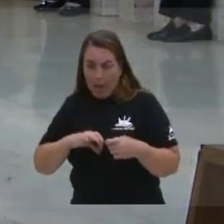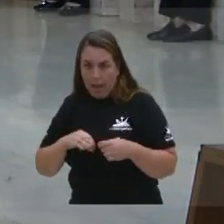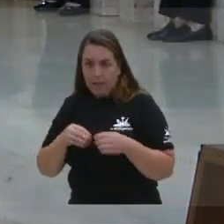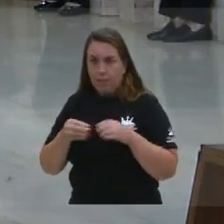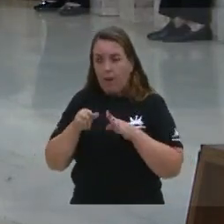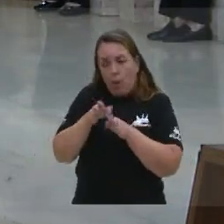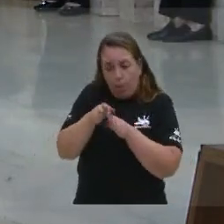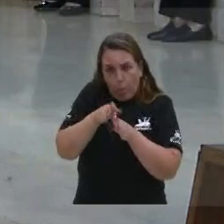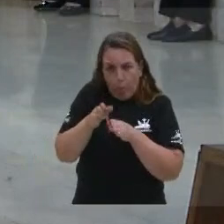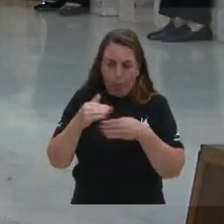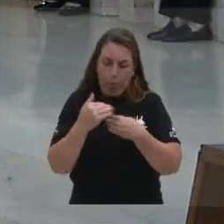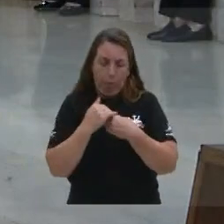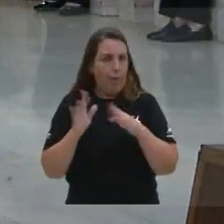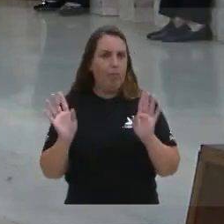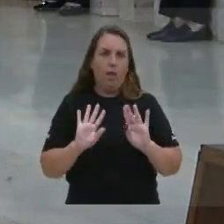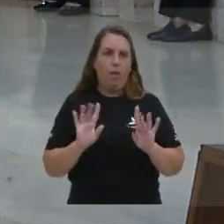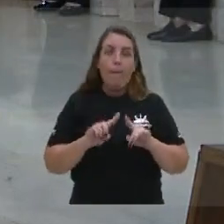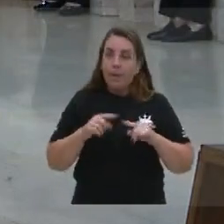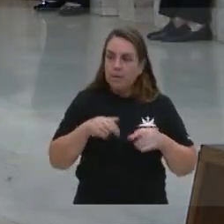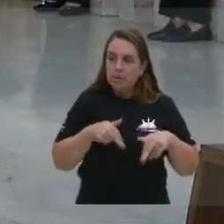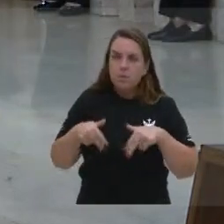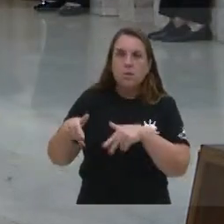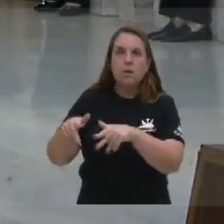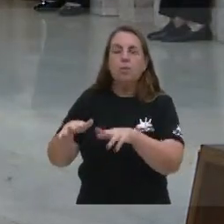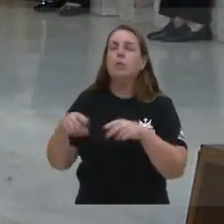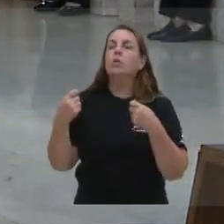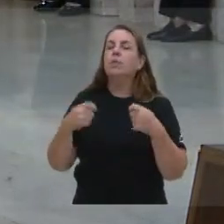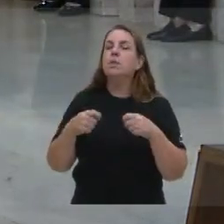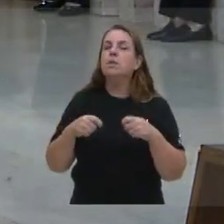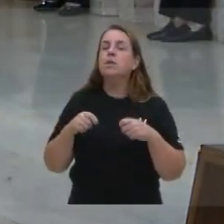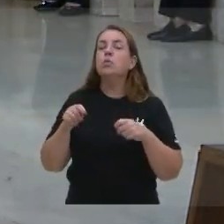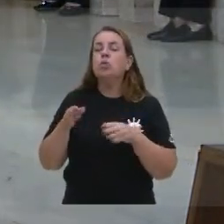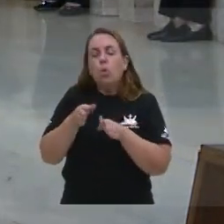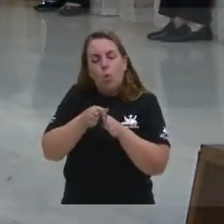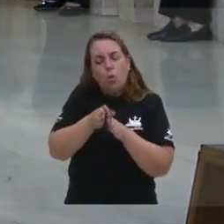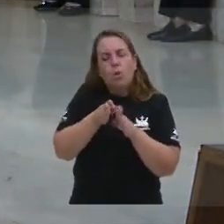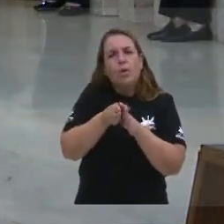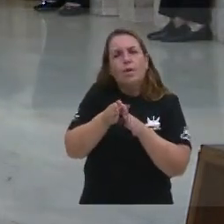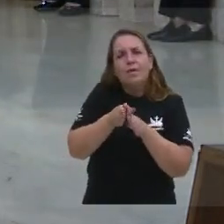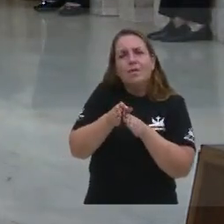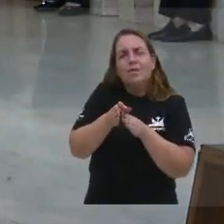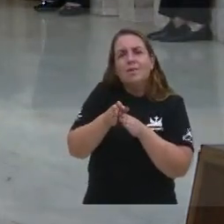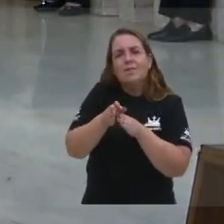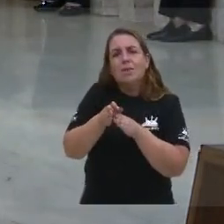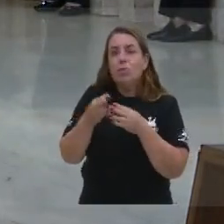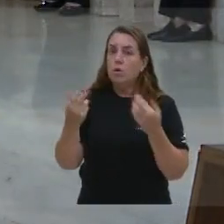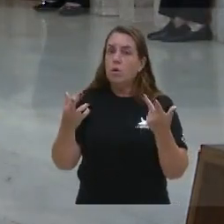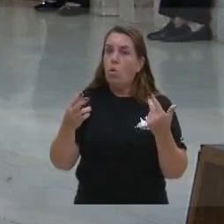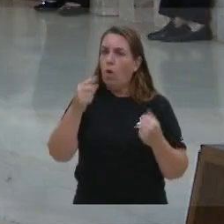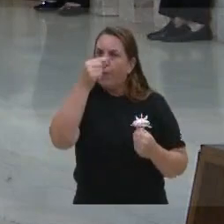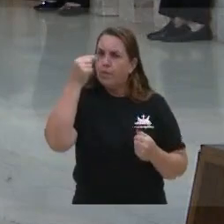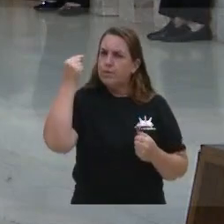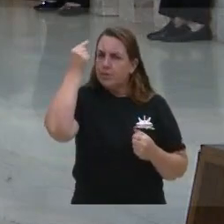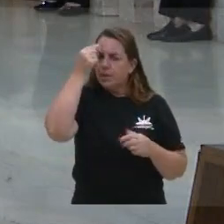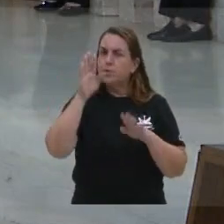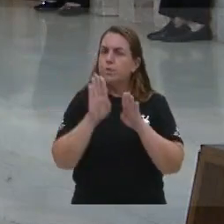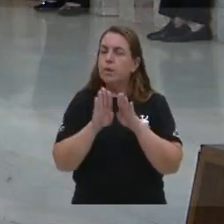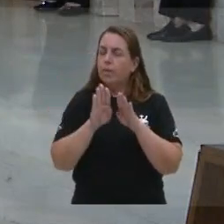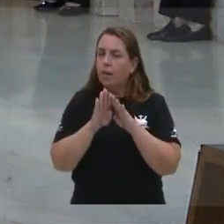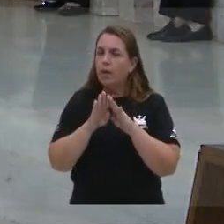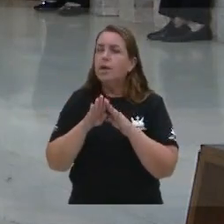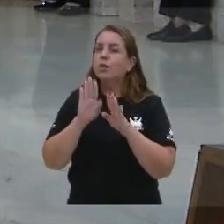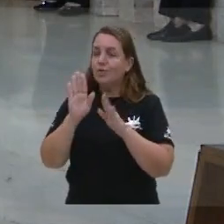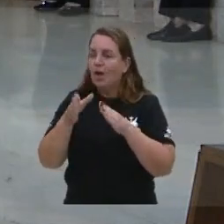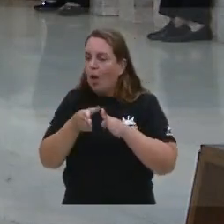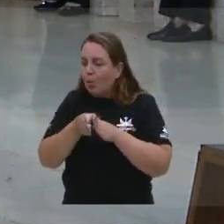orientar. Mas nós, na nossa caminhada, precisamos de orientação. Como os santos são a orientação para todos